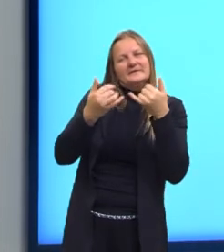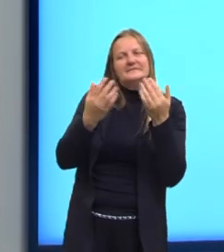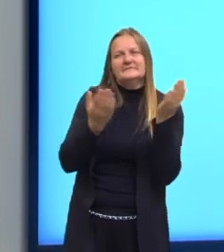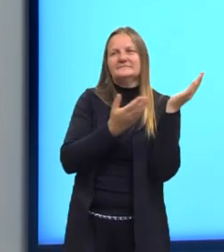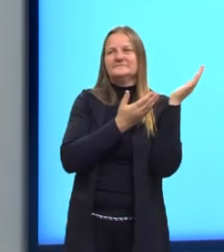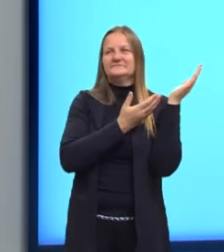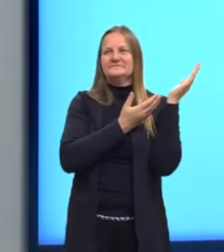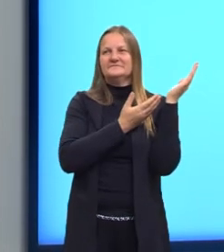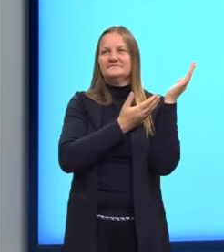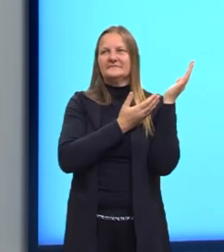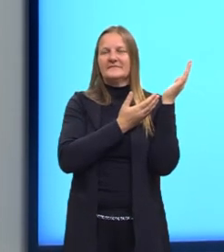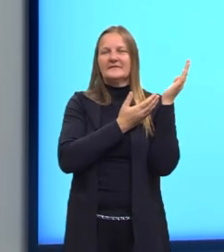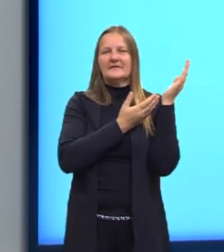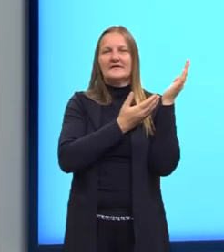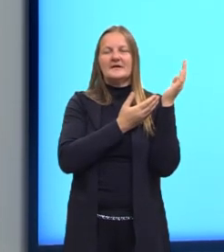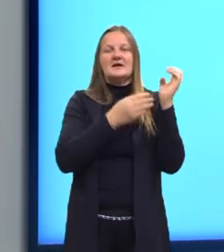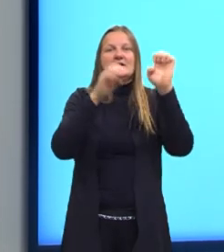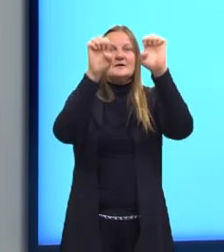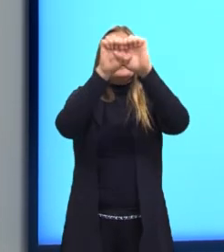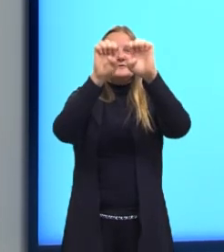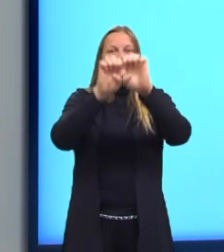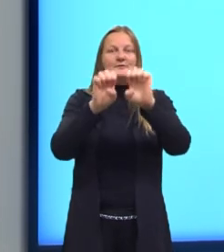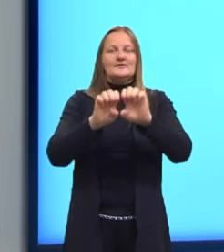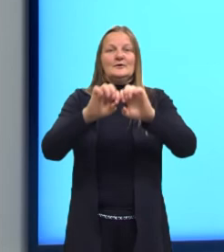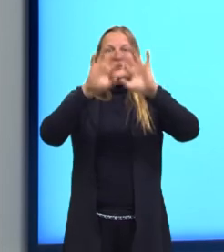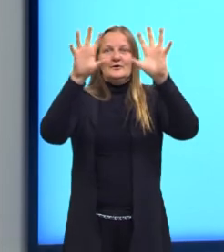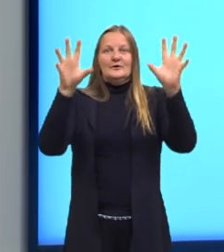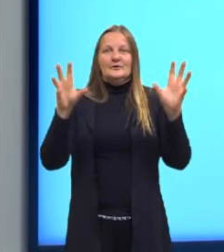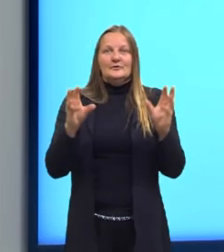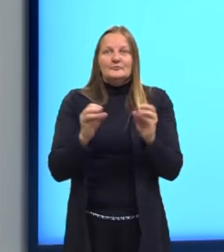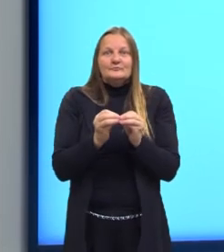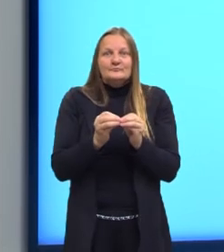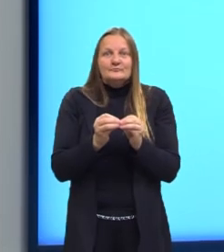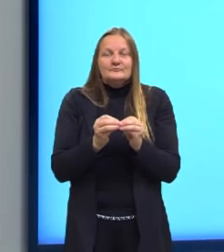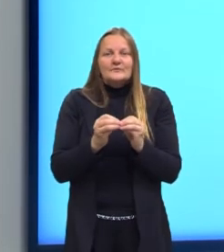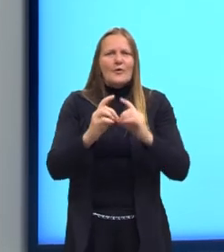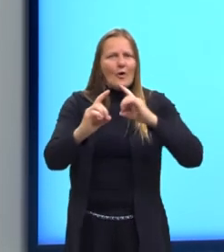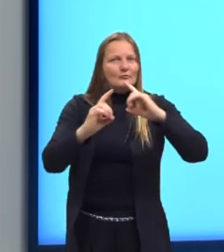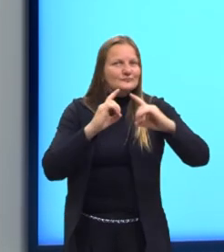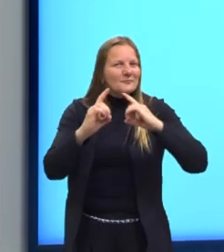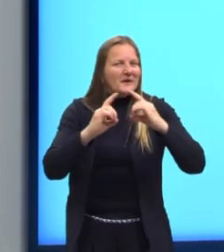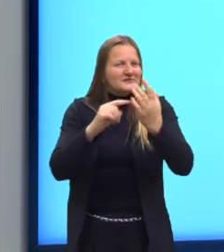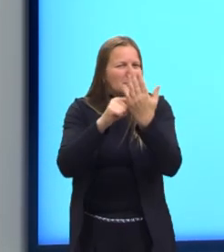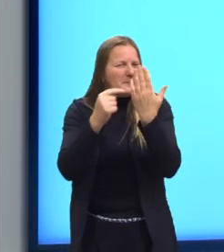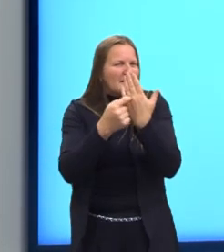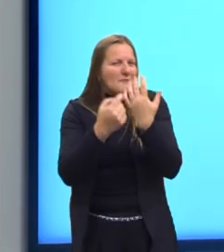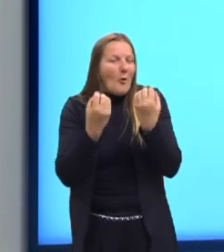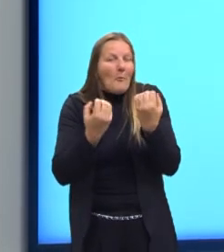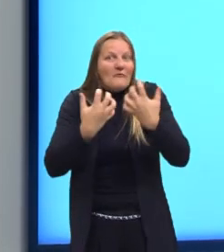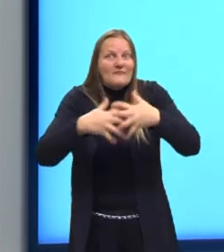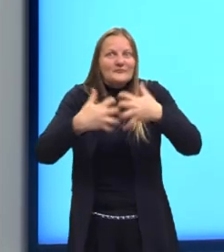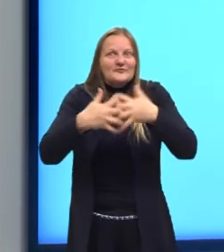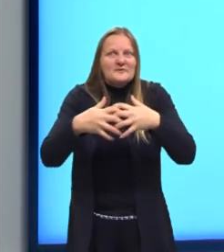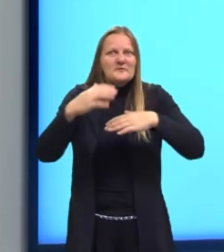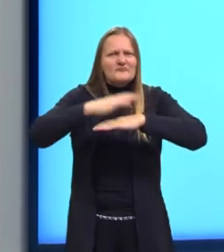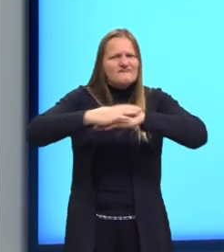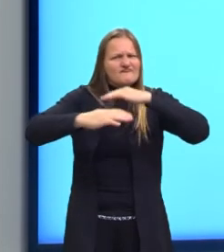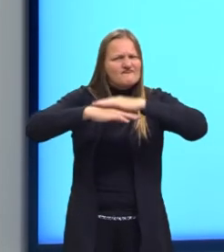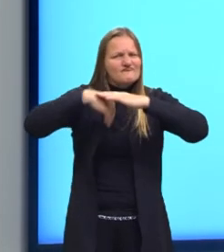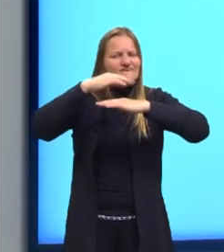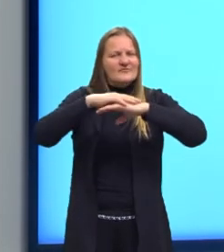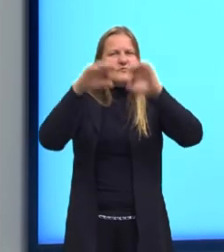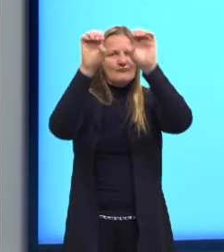ele encerra o nosso debate sobre como construir através